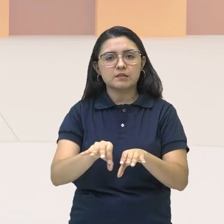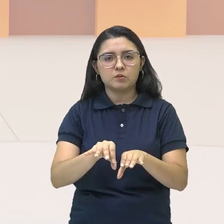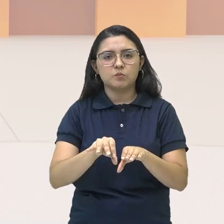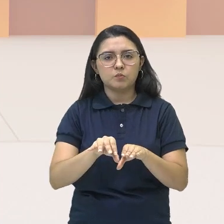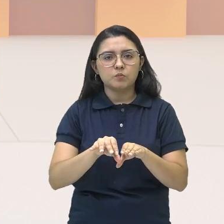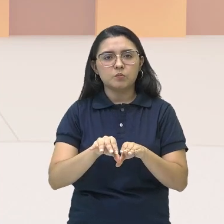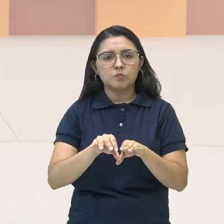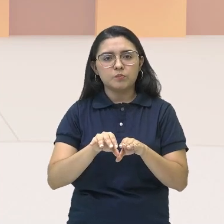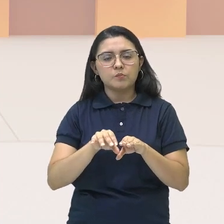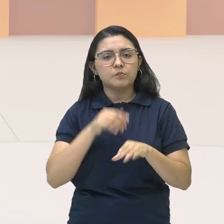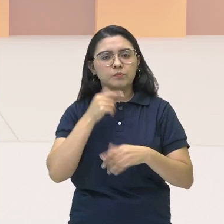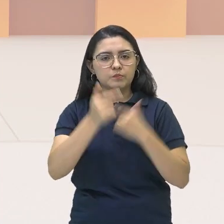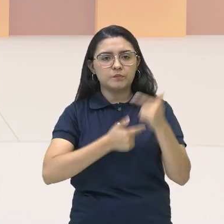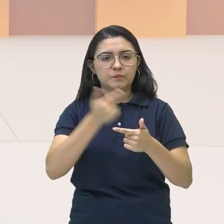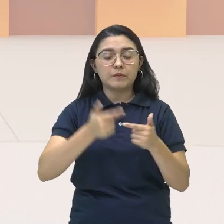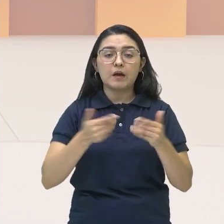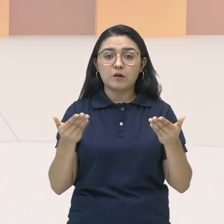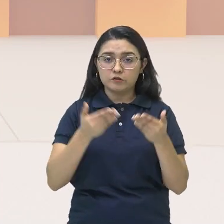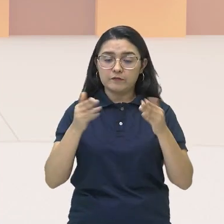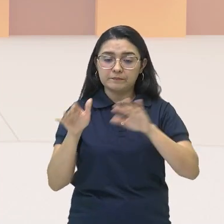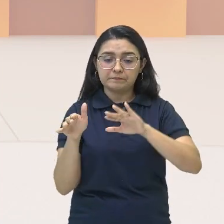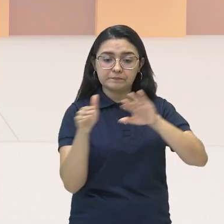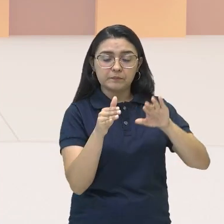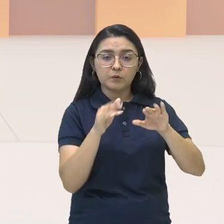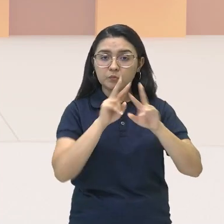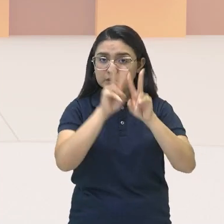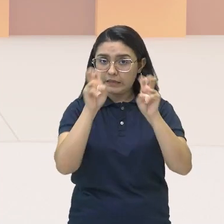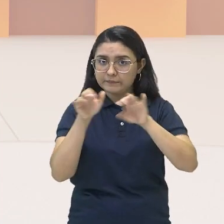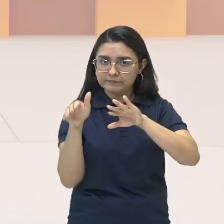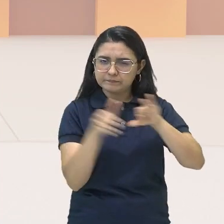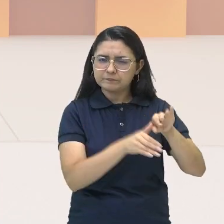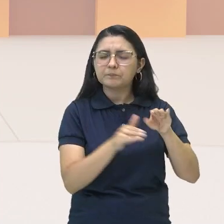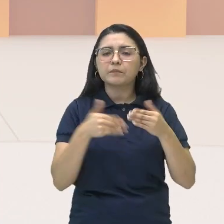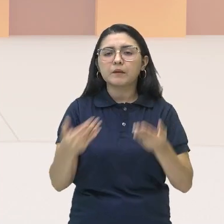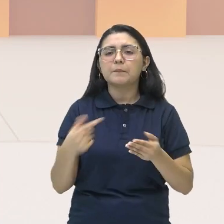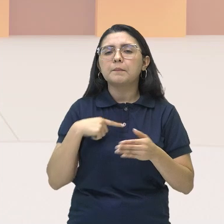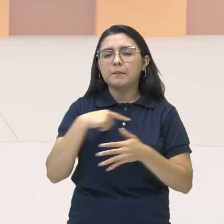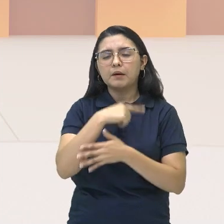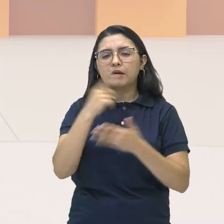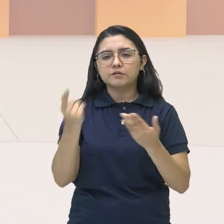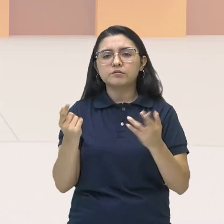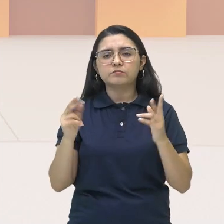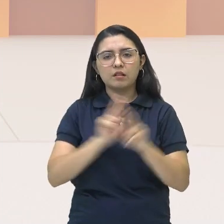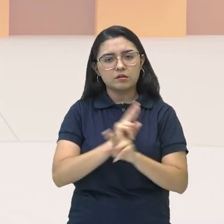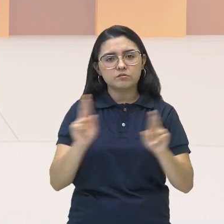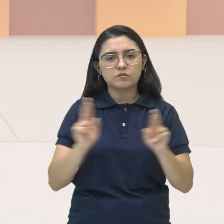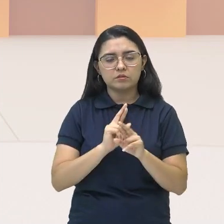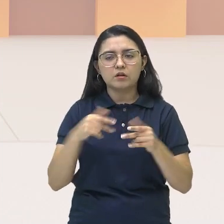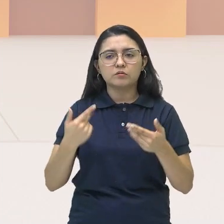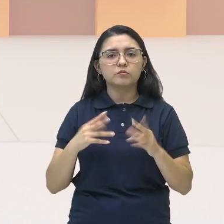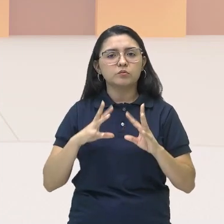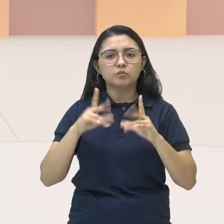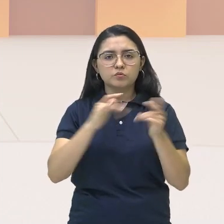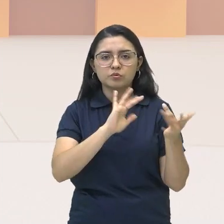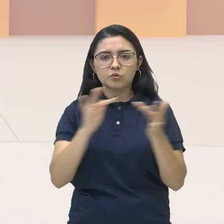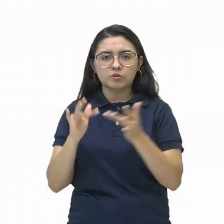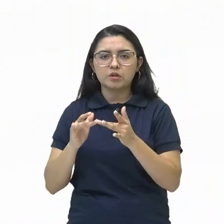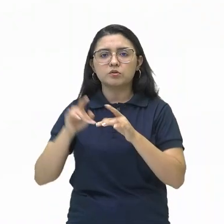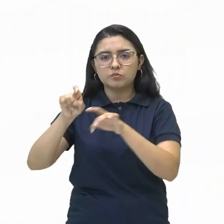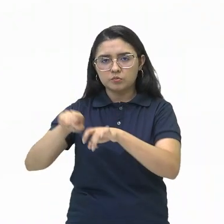pouco aqui de assunto, mas que toca também todas essas realidades que eu falei, tanto a rural, como a urbana, como a